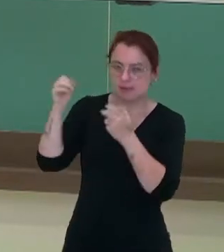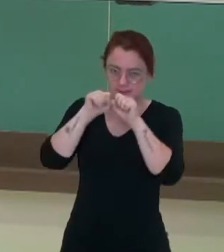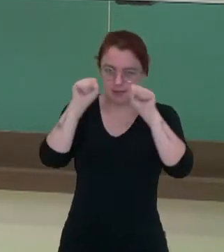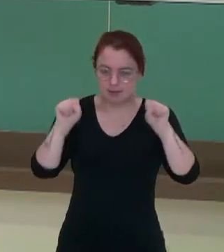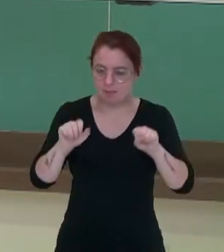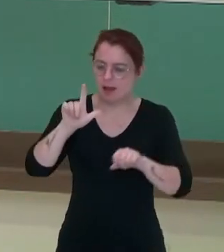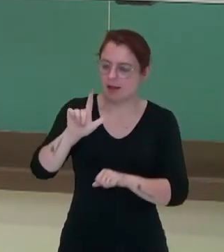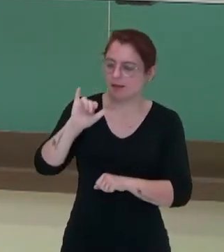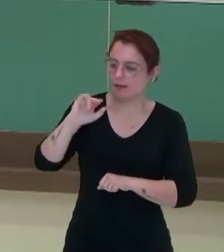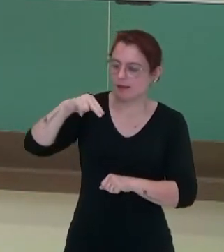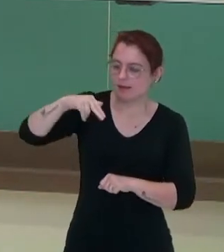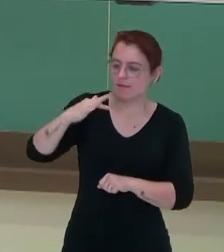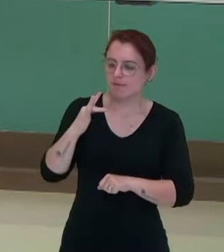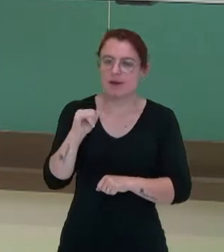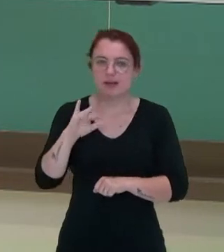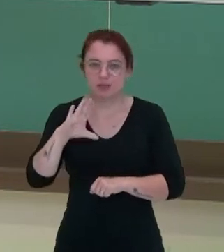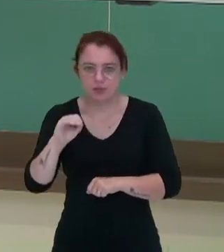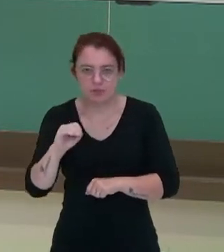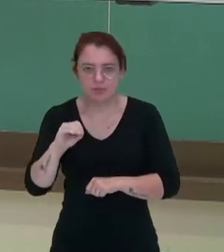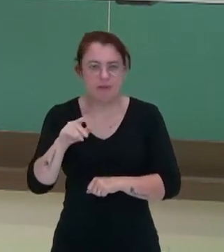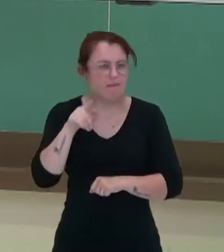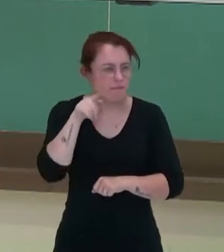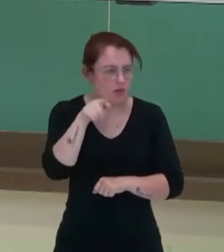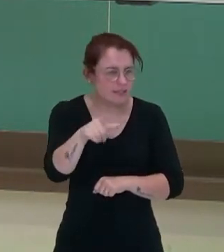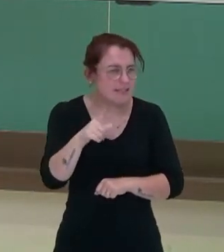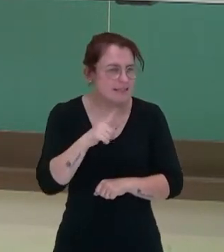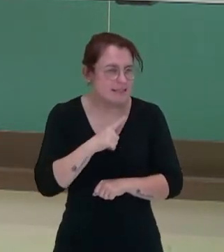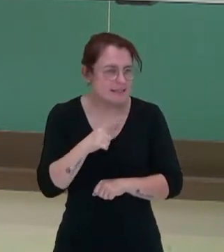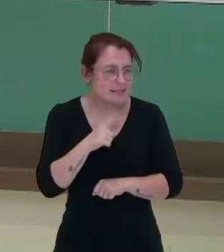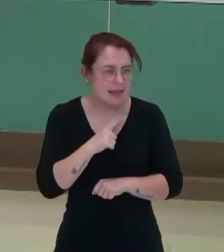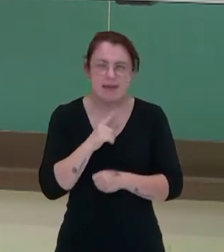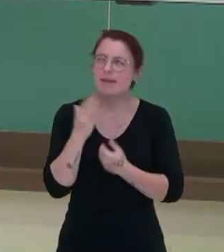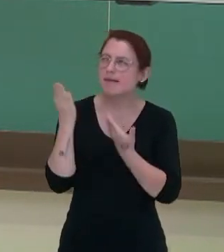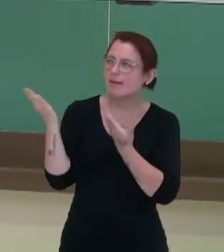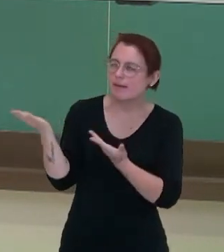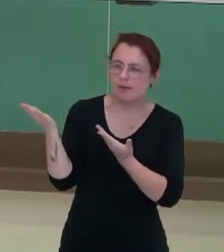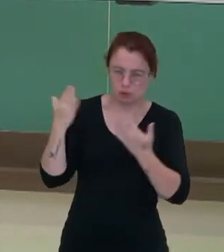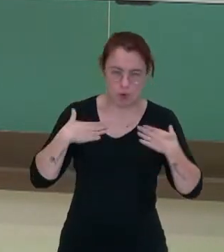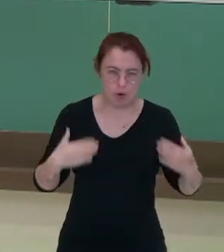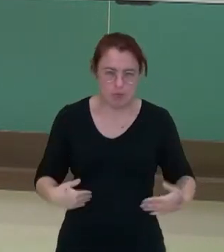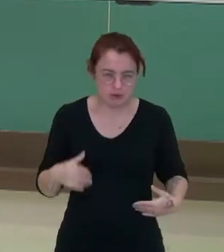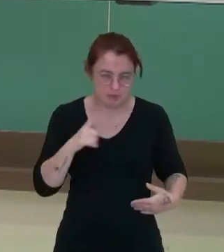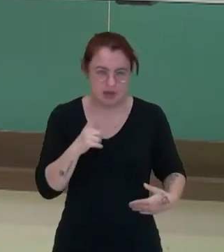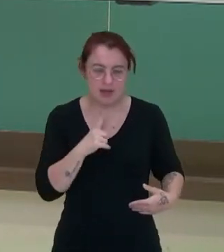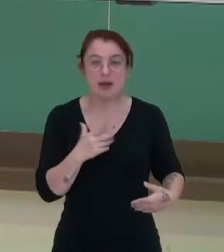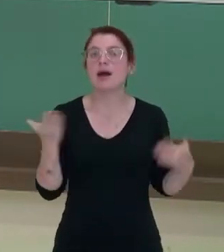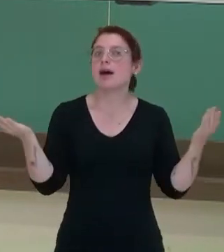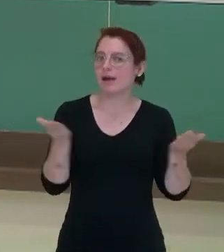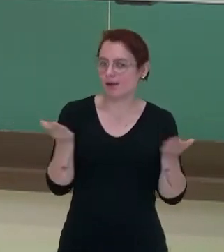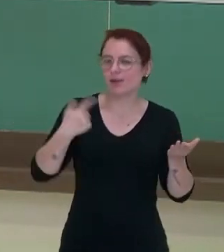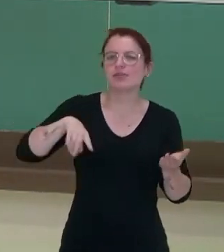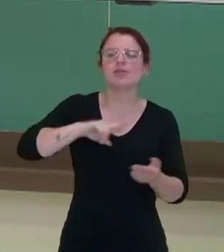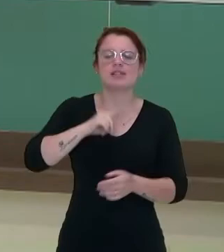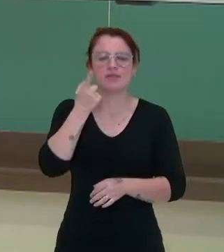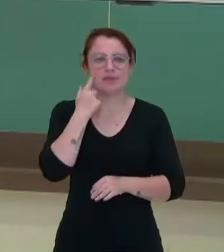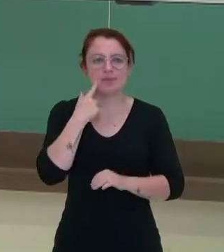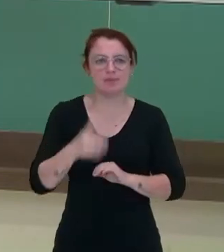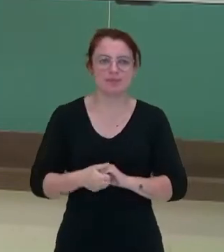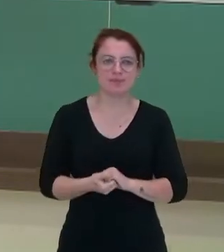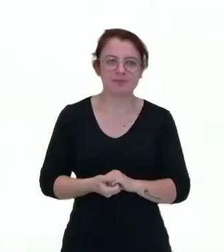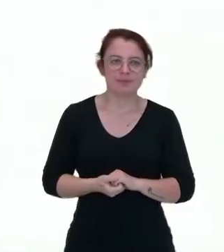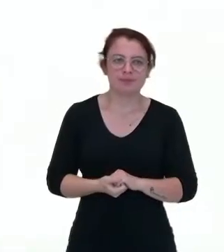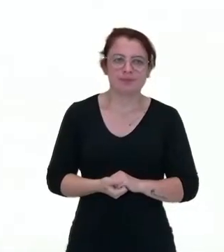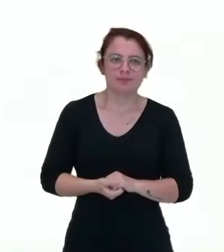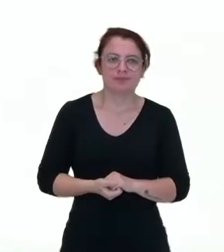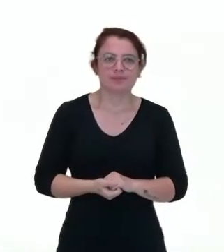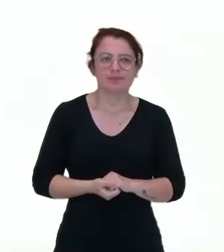linfático? Será que você apresenta? Será que você tem esse sistema no seu corpo? Nós vamos ver isso a partir de agora.